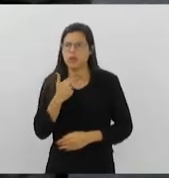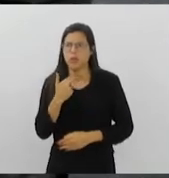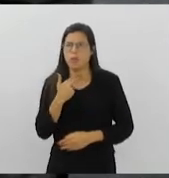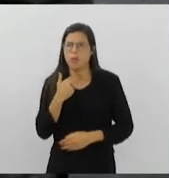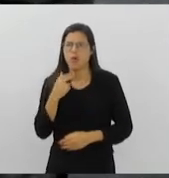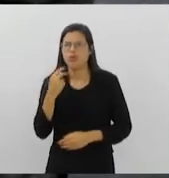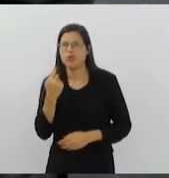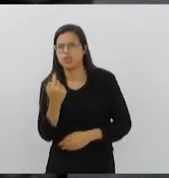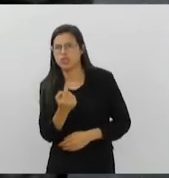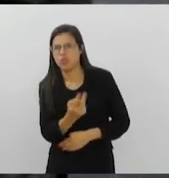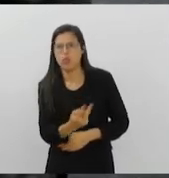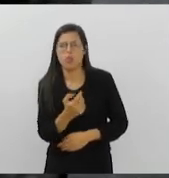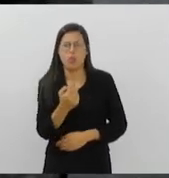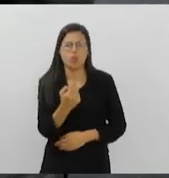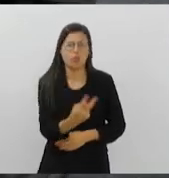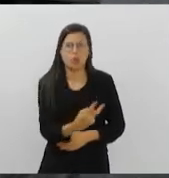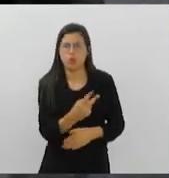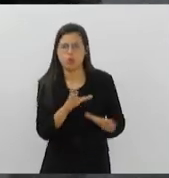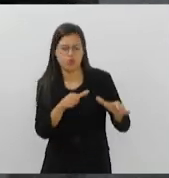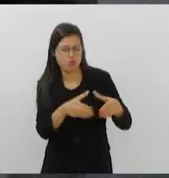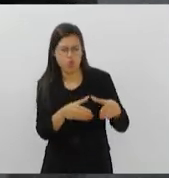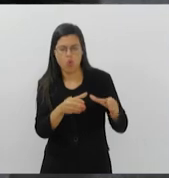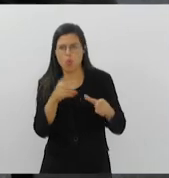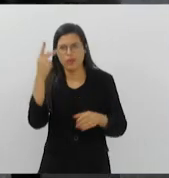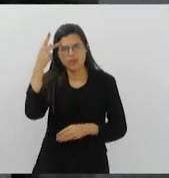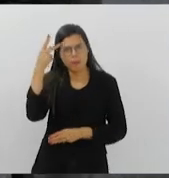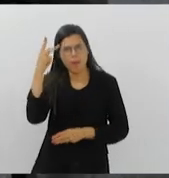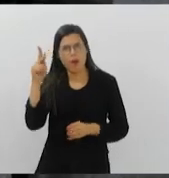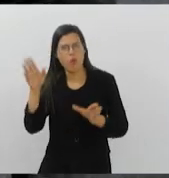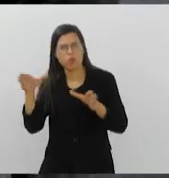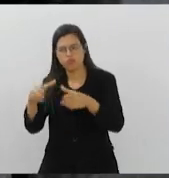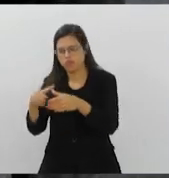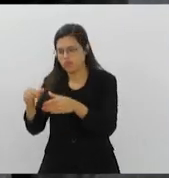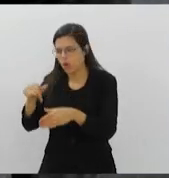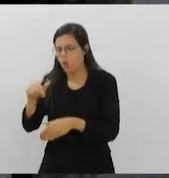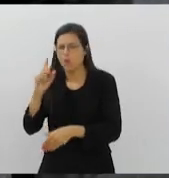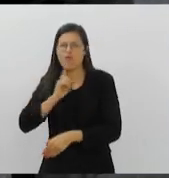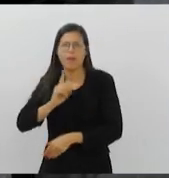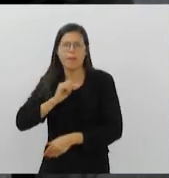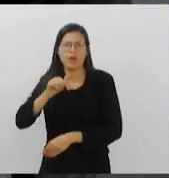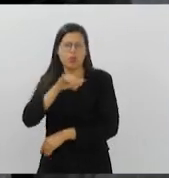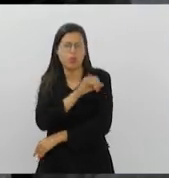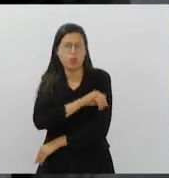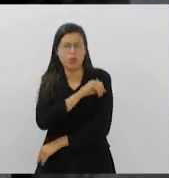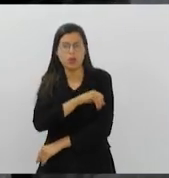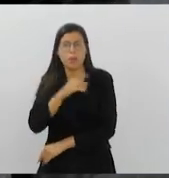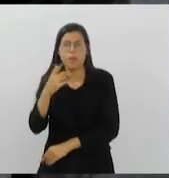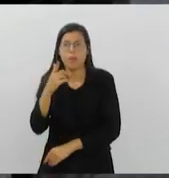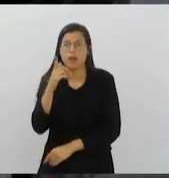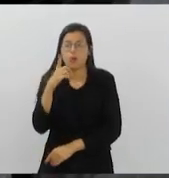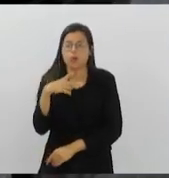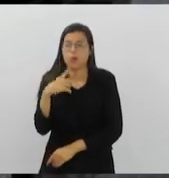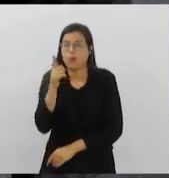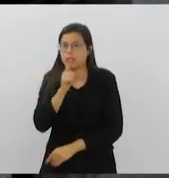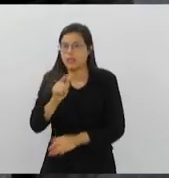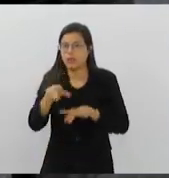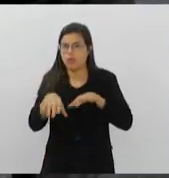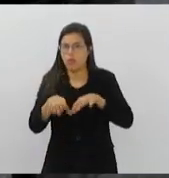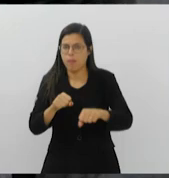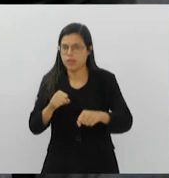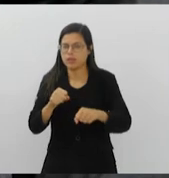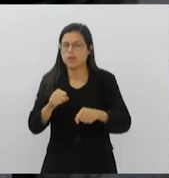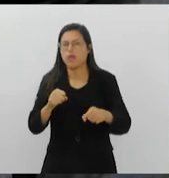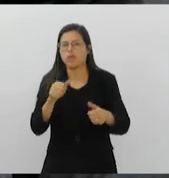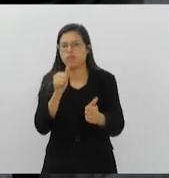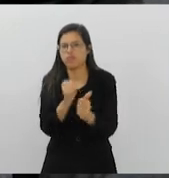Minas, 1 ou 2 times em São Paulo, o Flamengo aqui no Rio de Janeiro, para termos a formação de atletas olímpicos. A gente